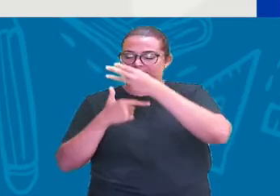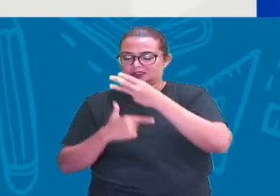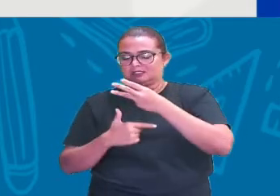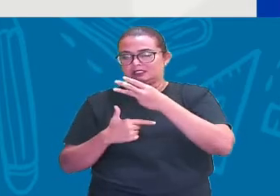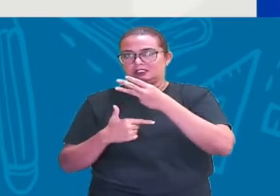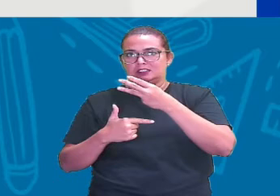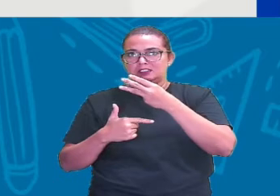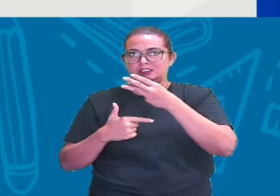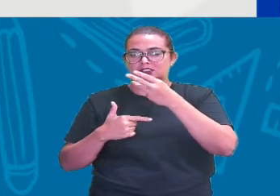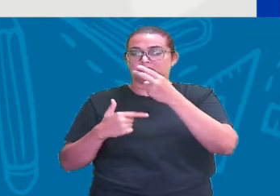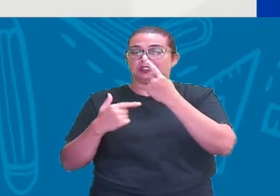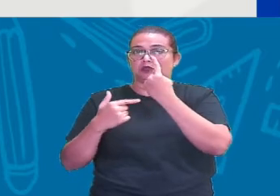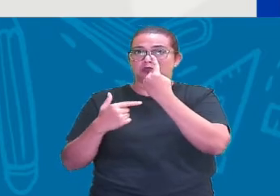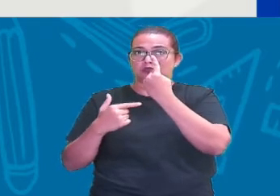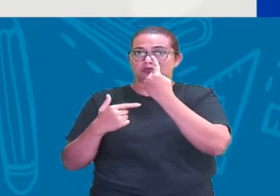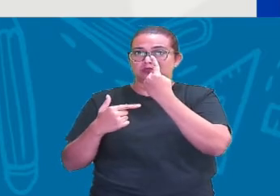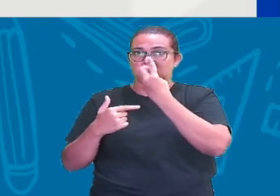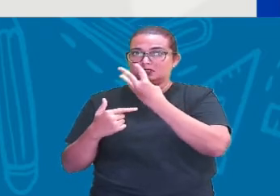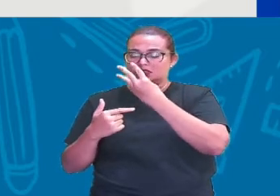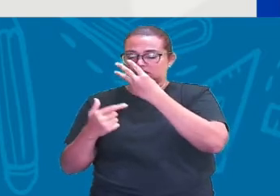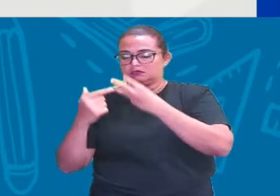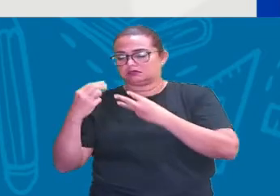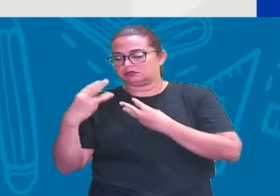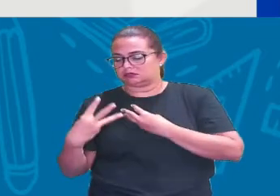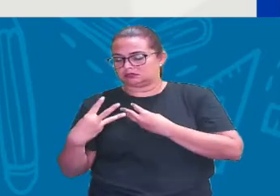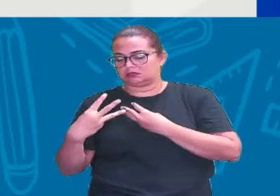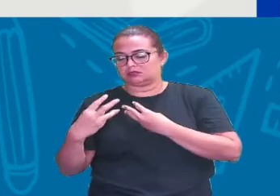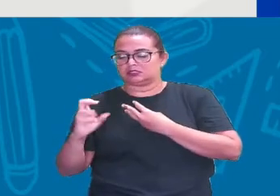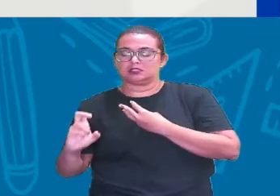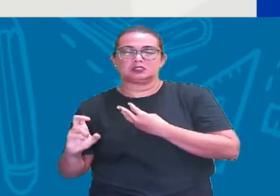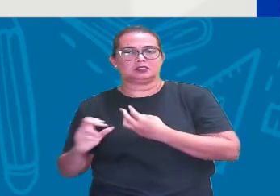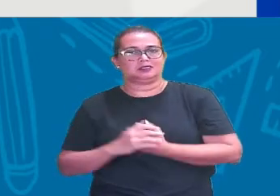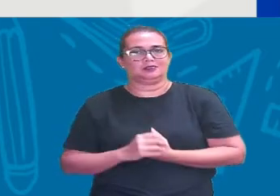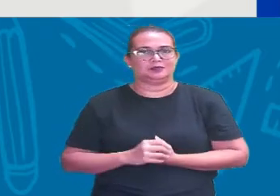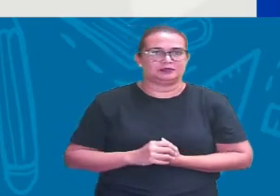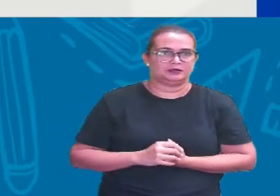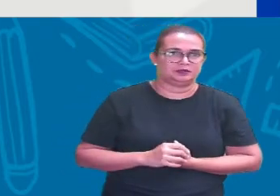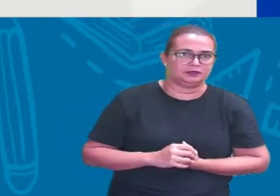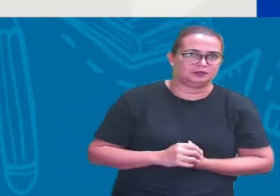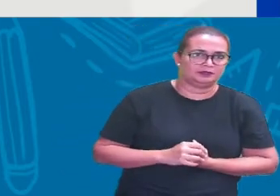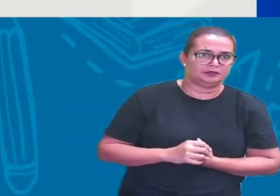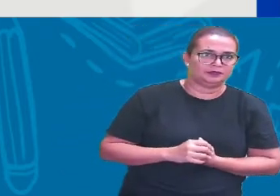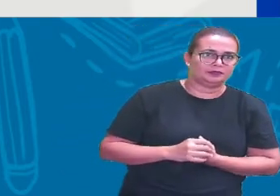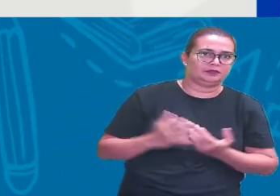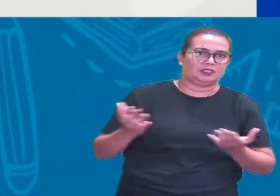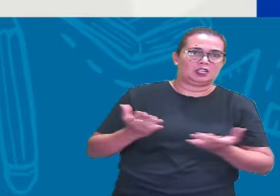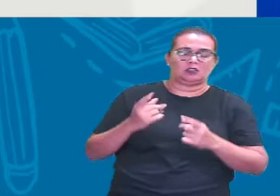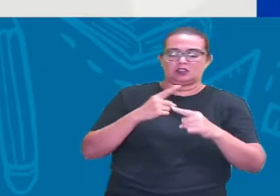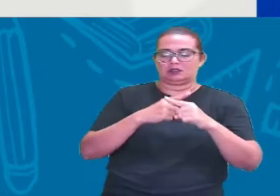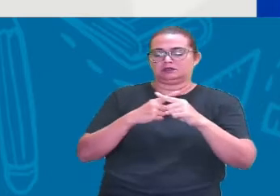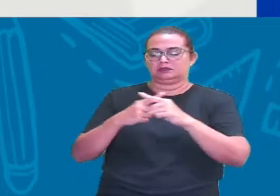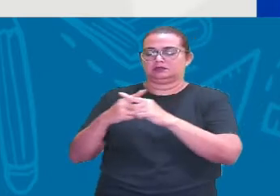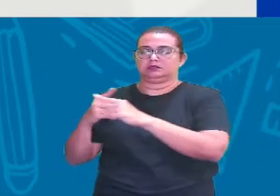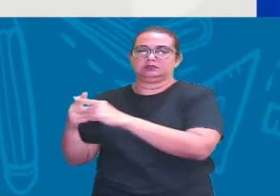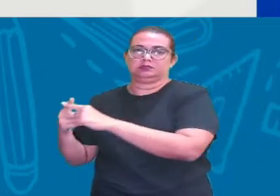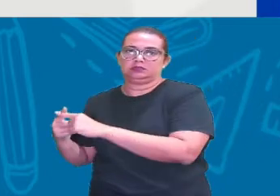e o 5. Então, o que é que a gente vai fazer? A gente vai multiplicar esses números que